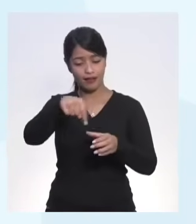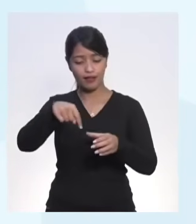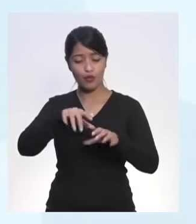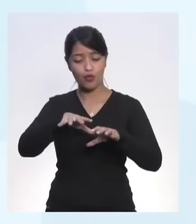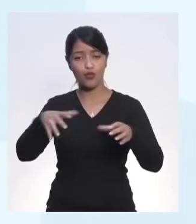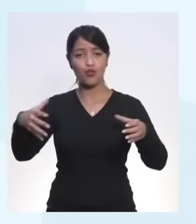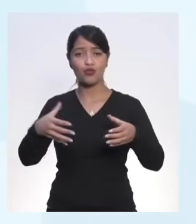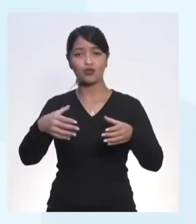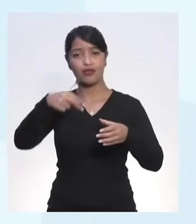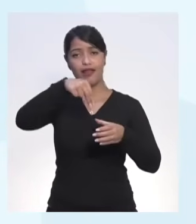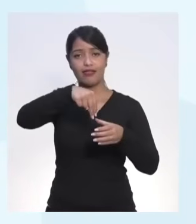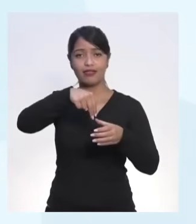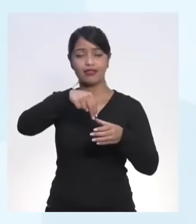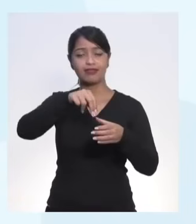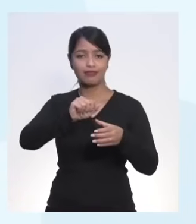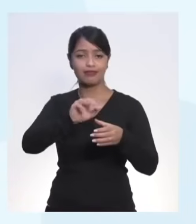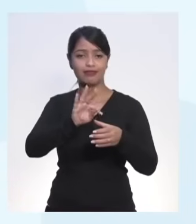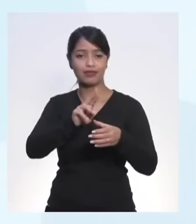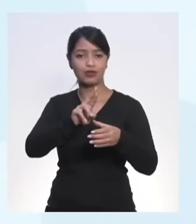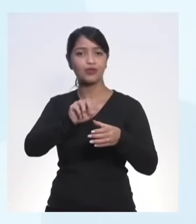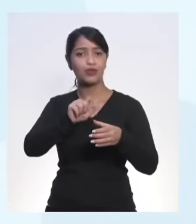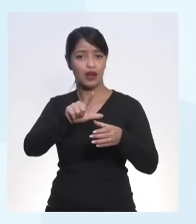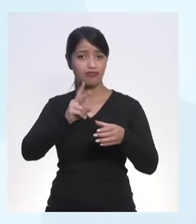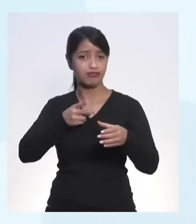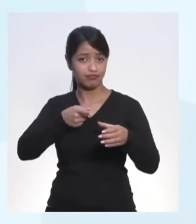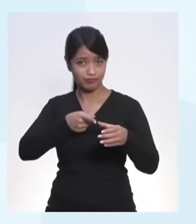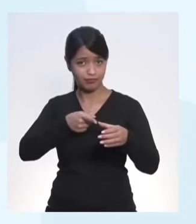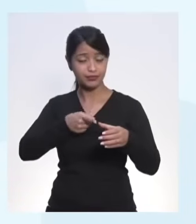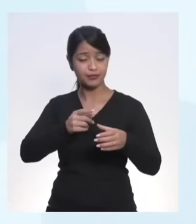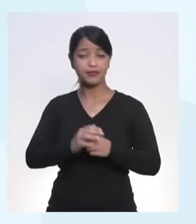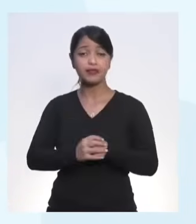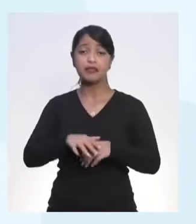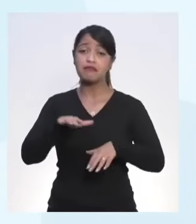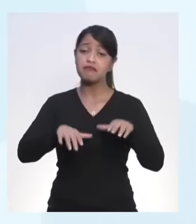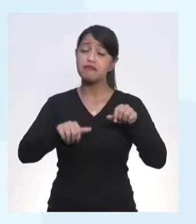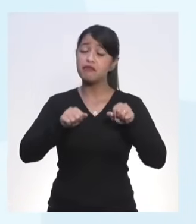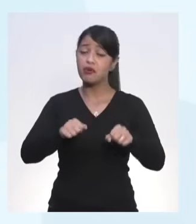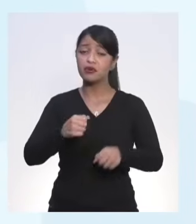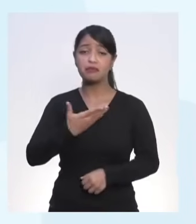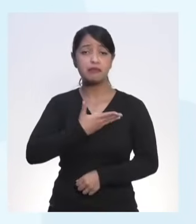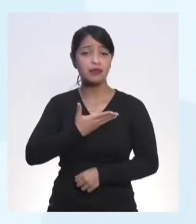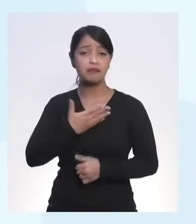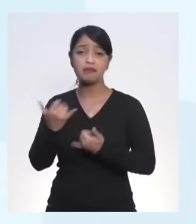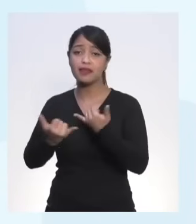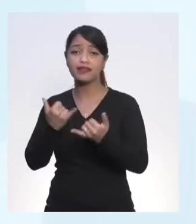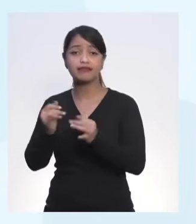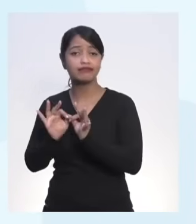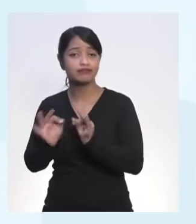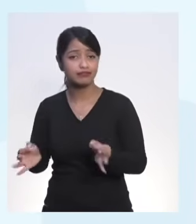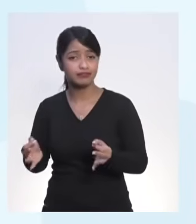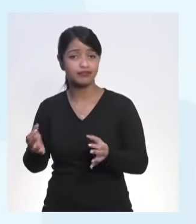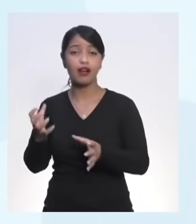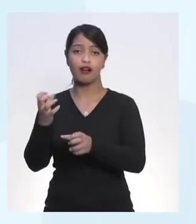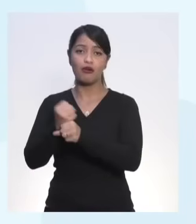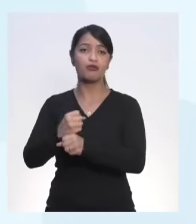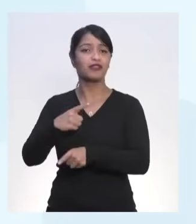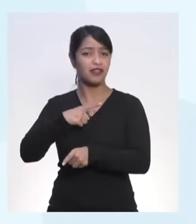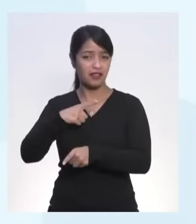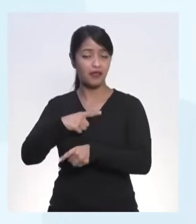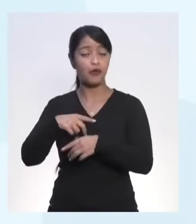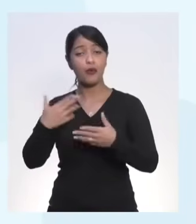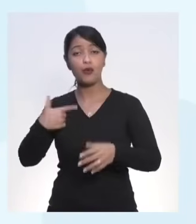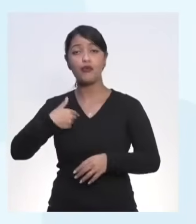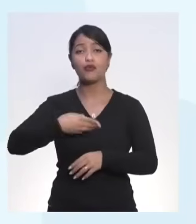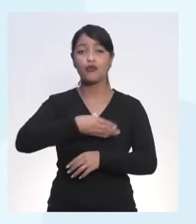conjuntos. Podendo, aí no caso, ser uma brincadeira com os amigos, quando vamos, no caso aí na